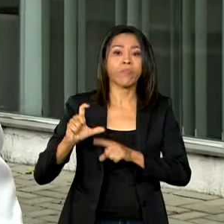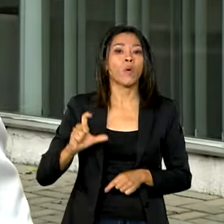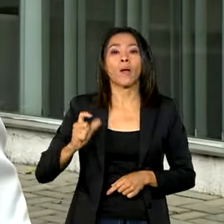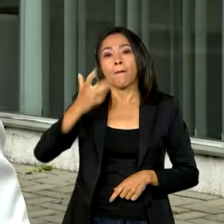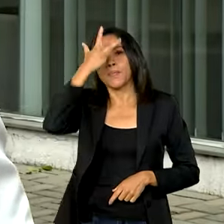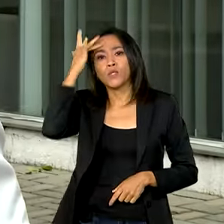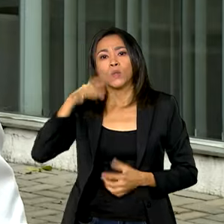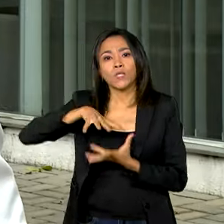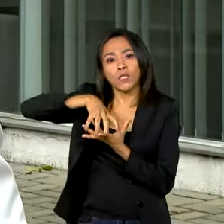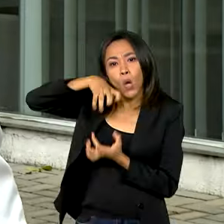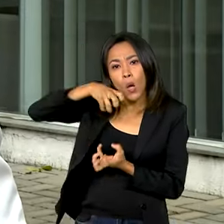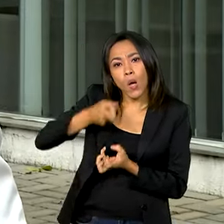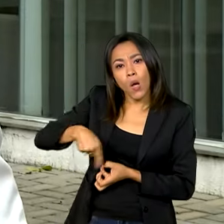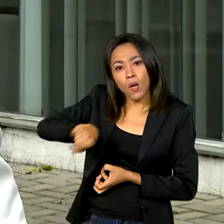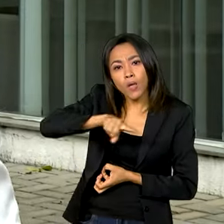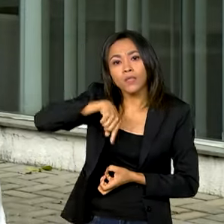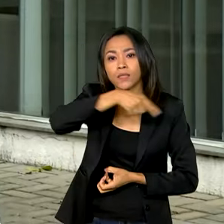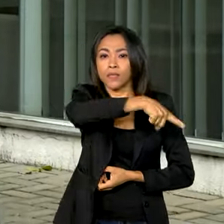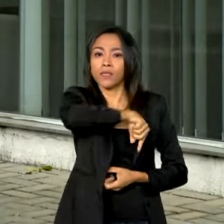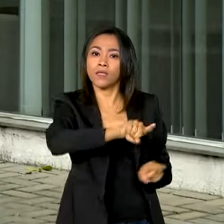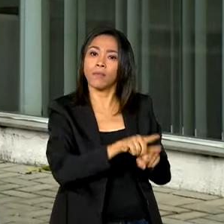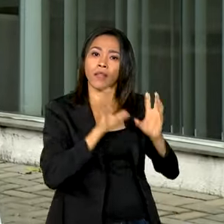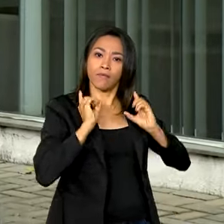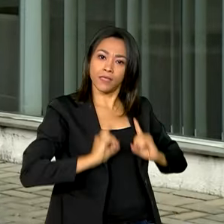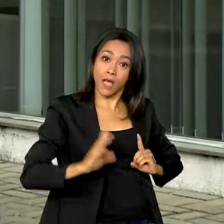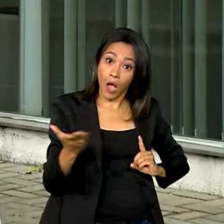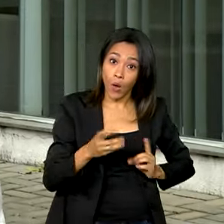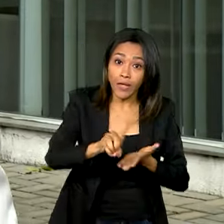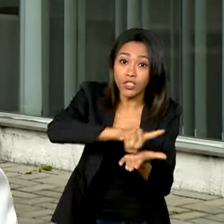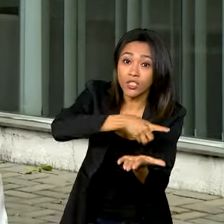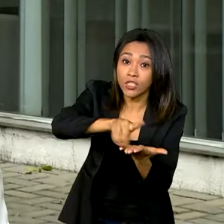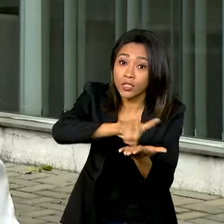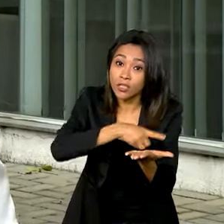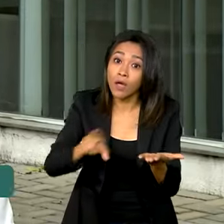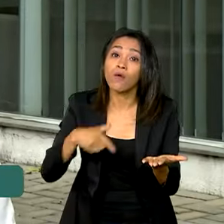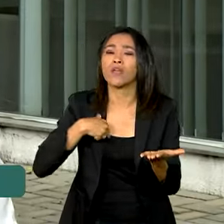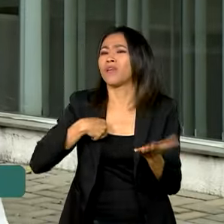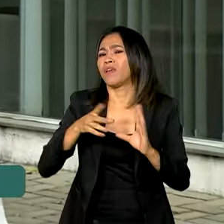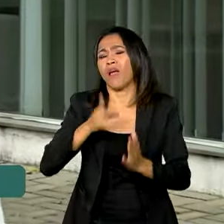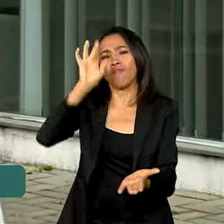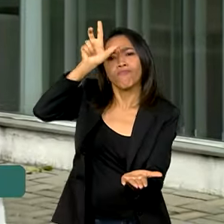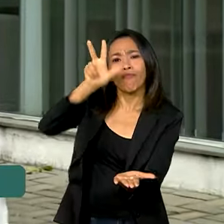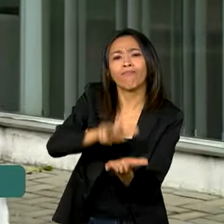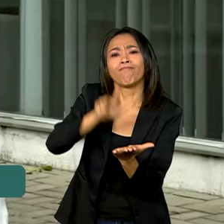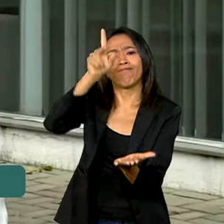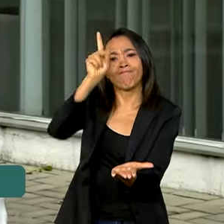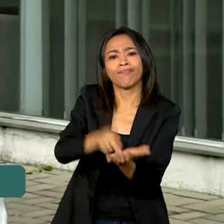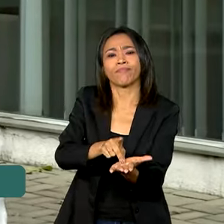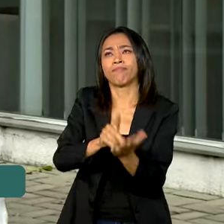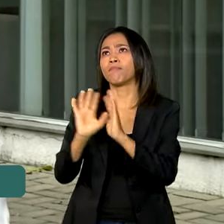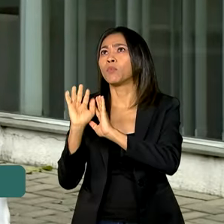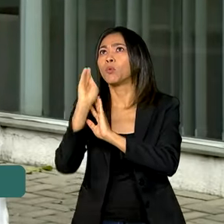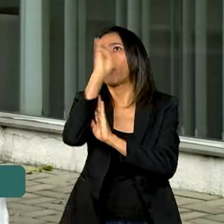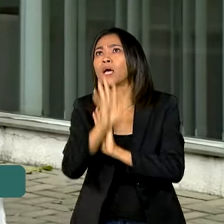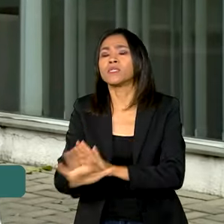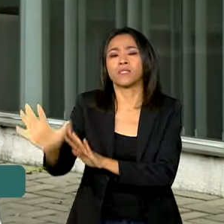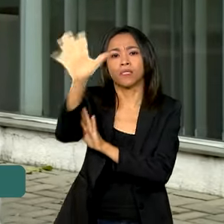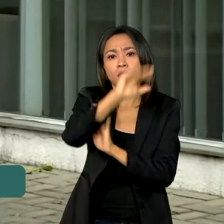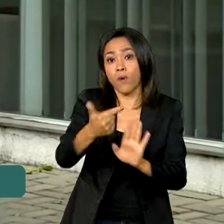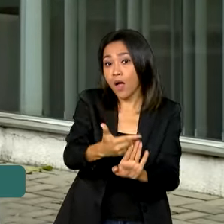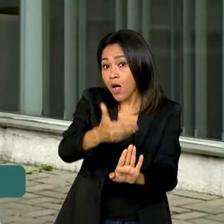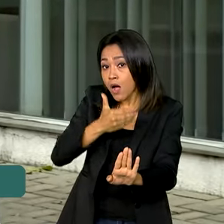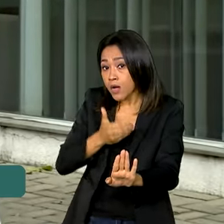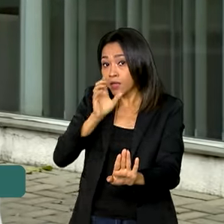e pessoas com deficiência agora passa a ser digital e terá validade em todo o país. Antes, essa credencial era emitida